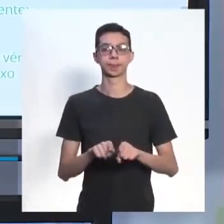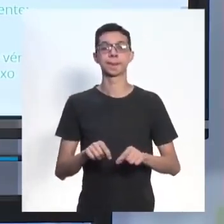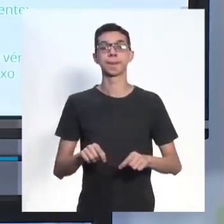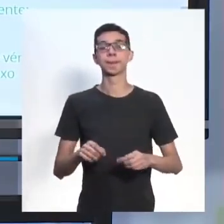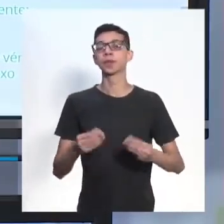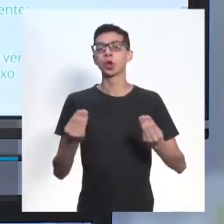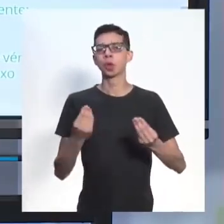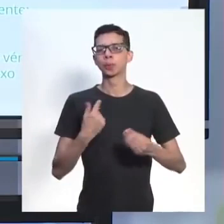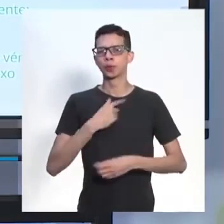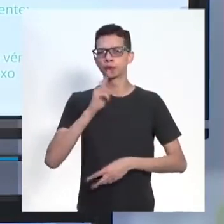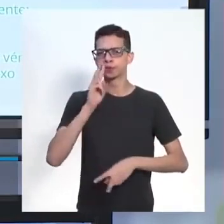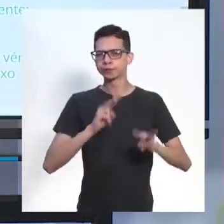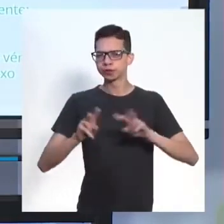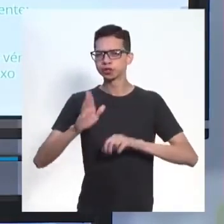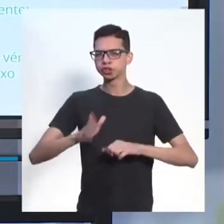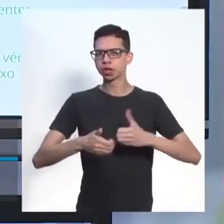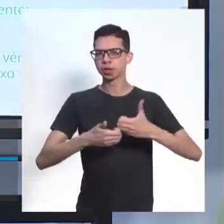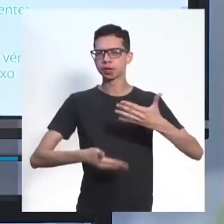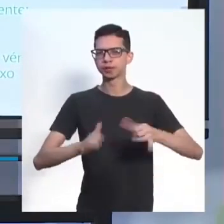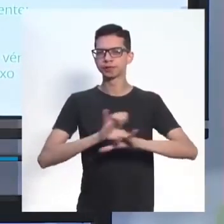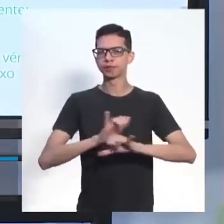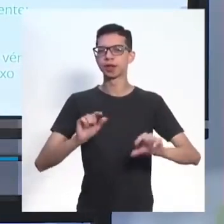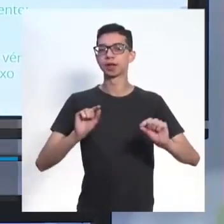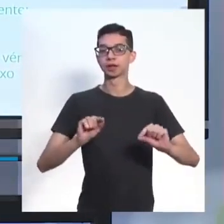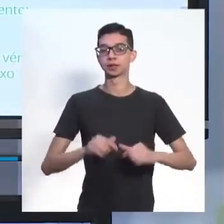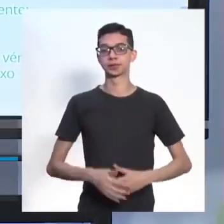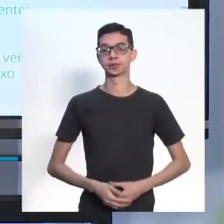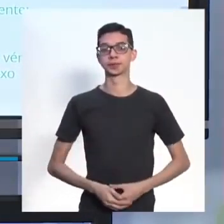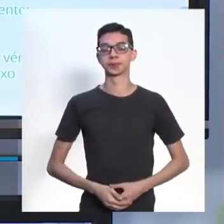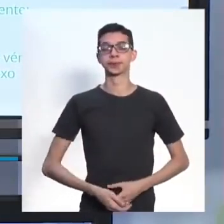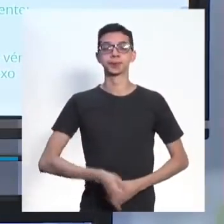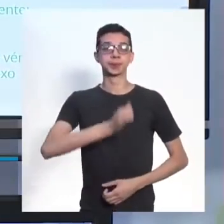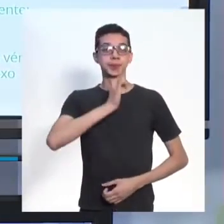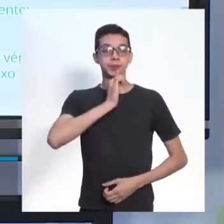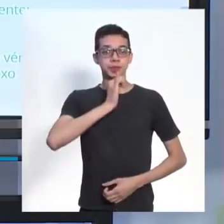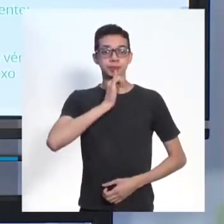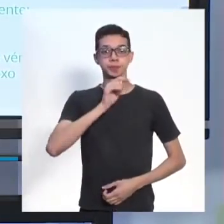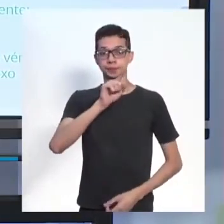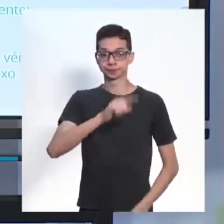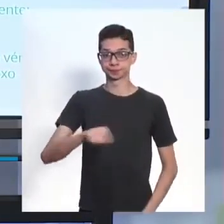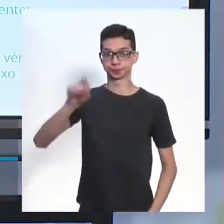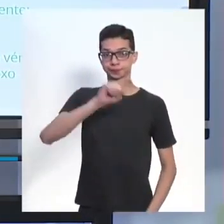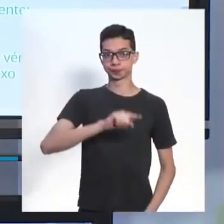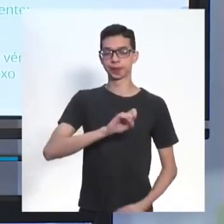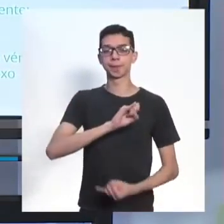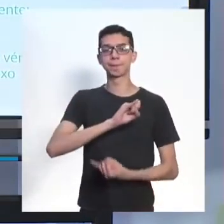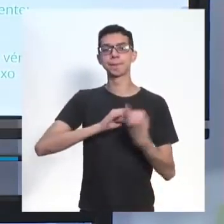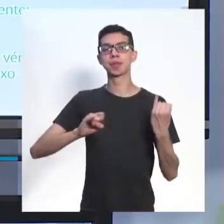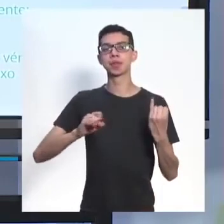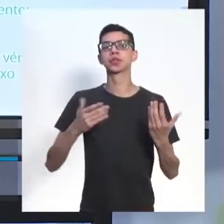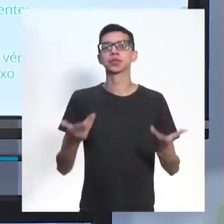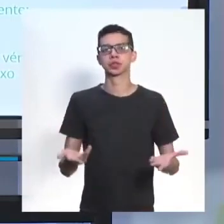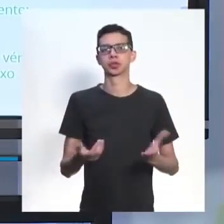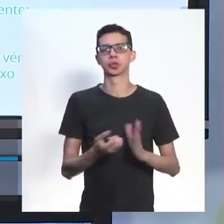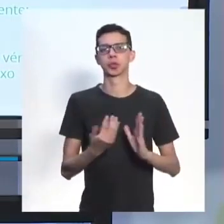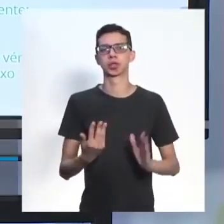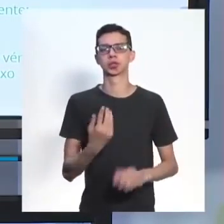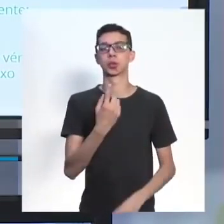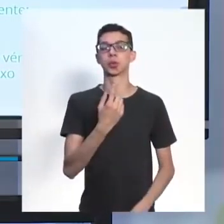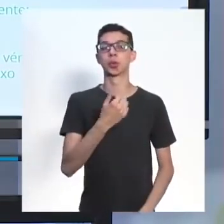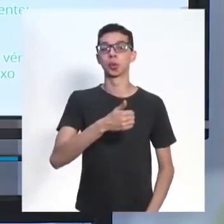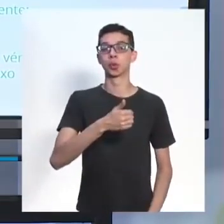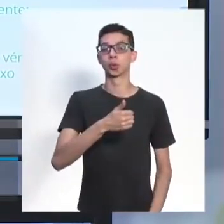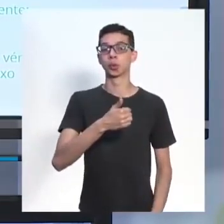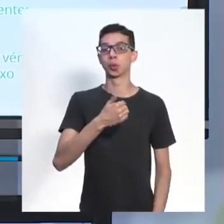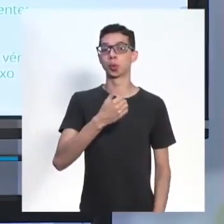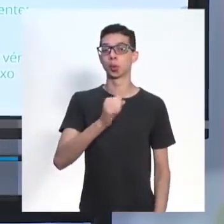aí no chat, né, metade de uma circunferência, né, Ale? 180 graus.